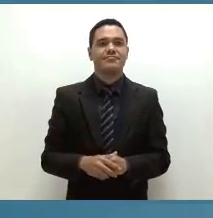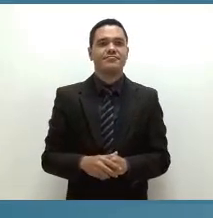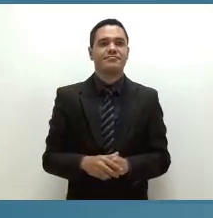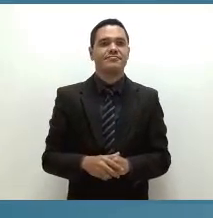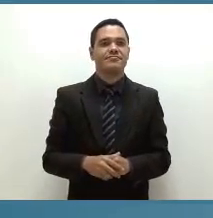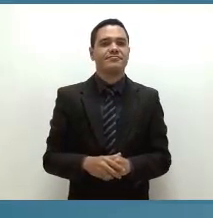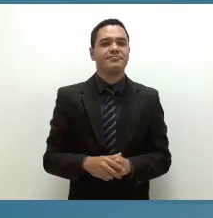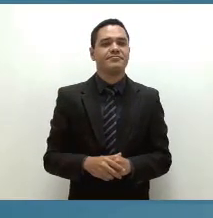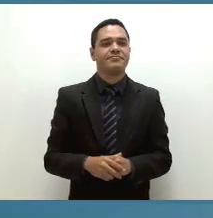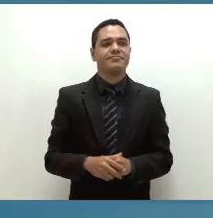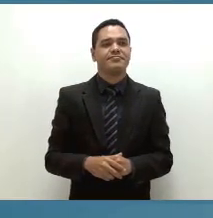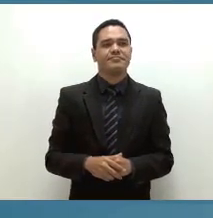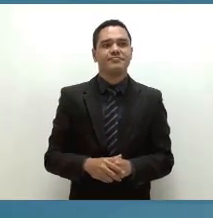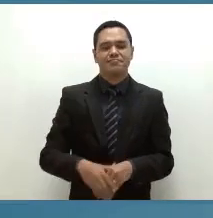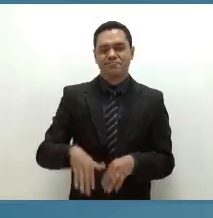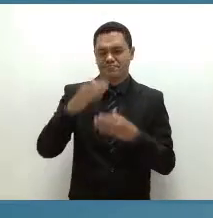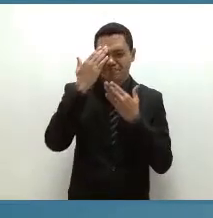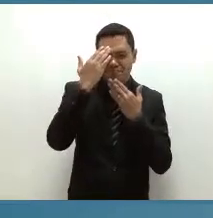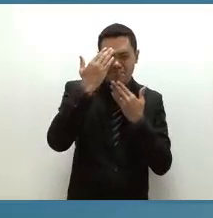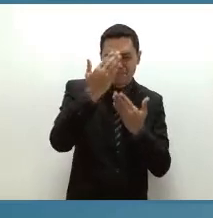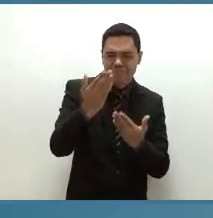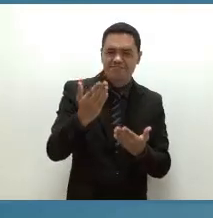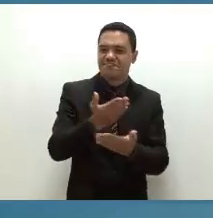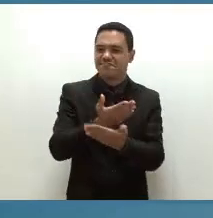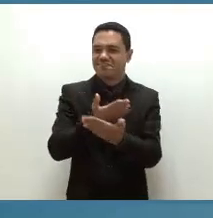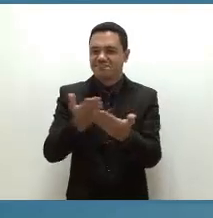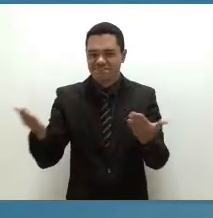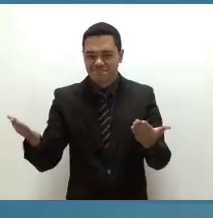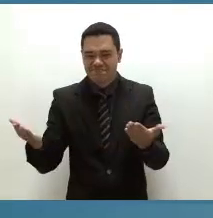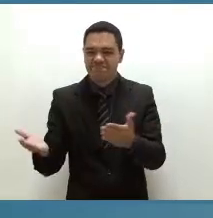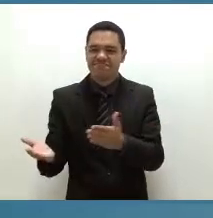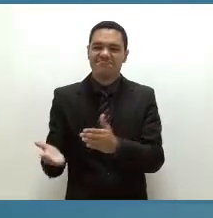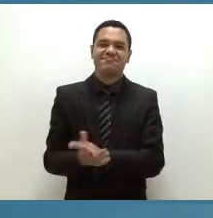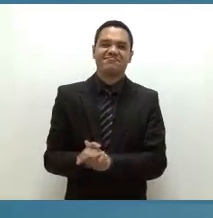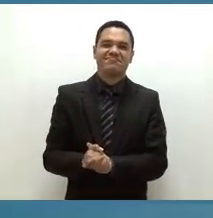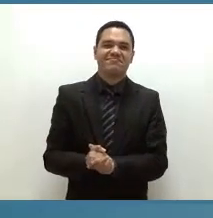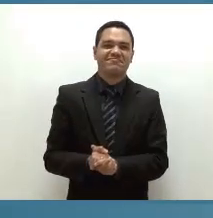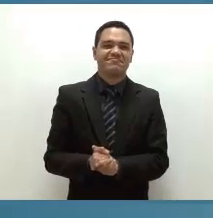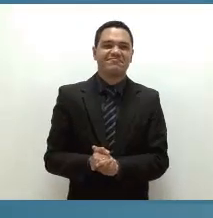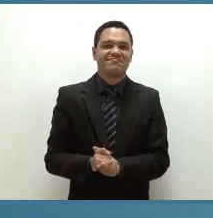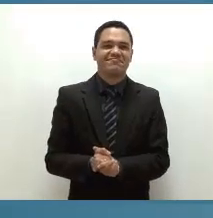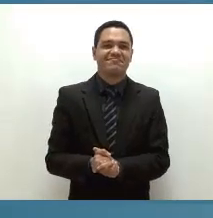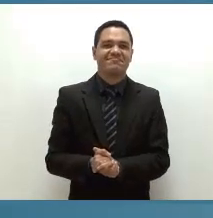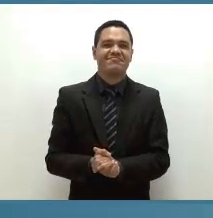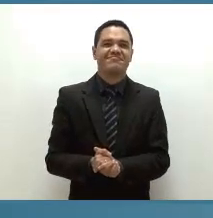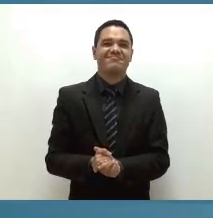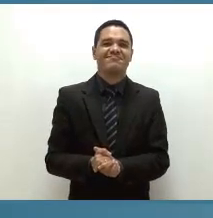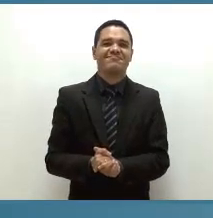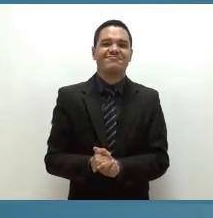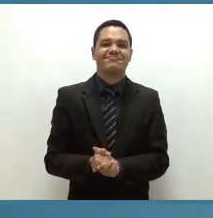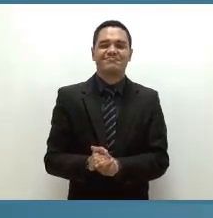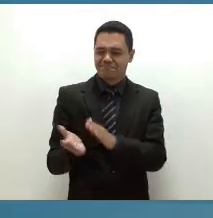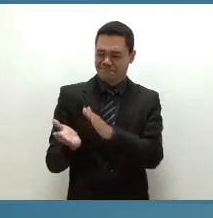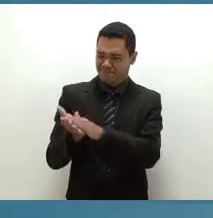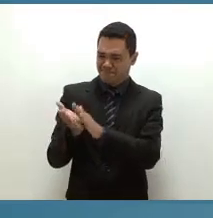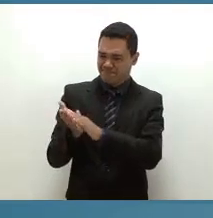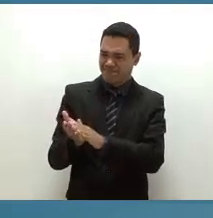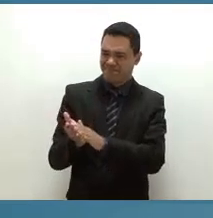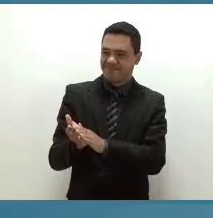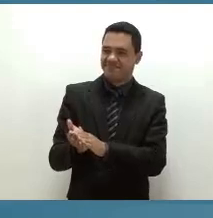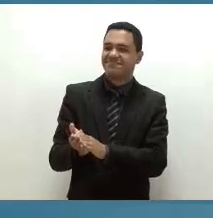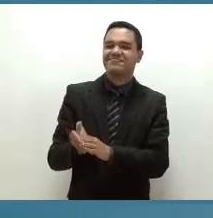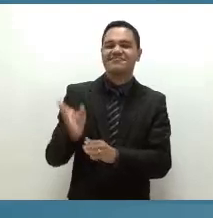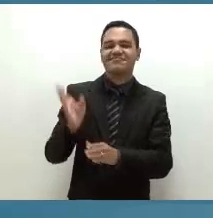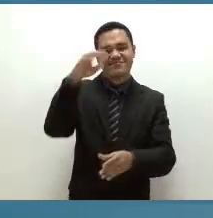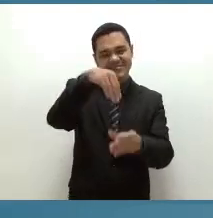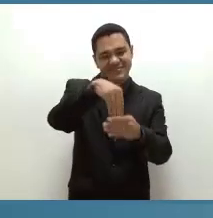manifestação, as manifestações de todos os colegas. E parabenizar a Vossa Excelência também por essa decisão